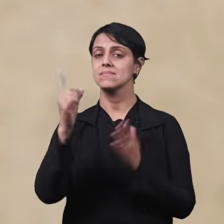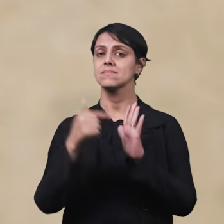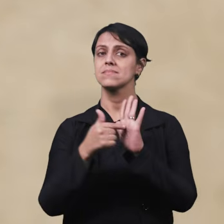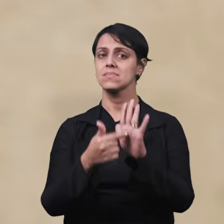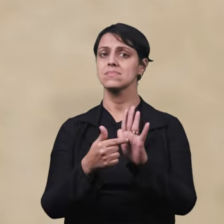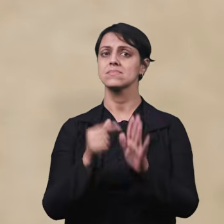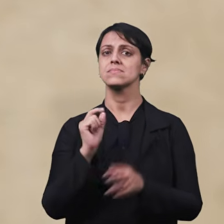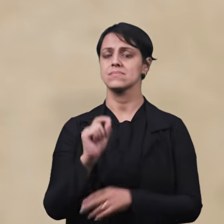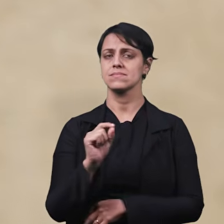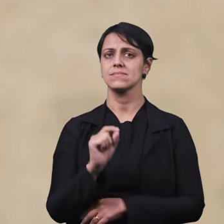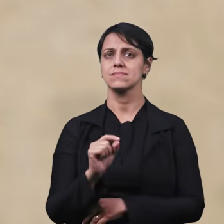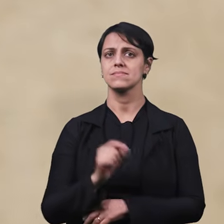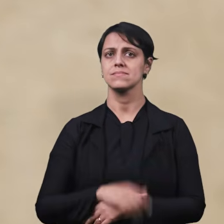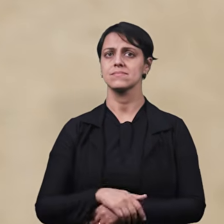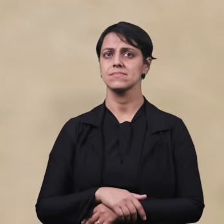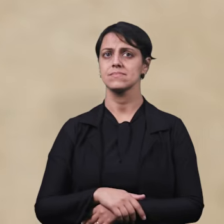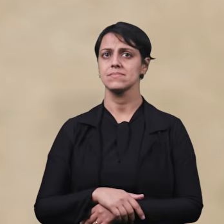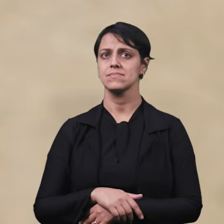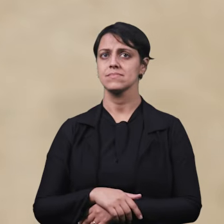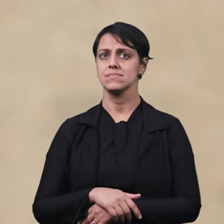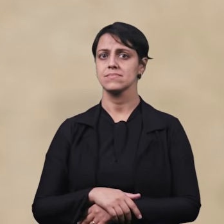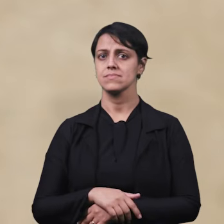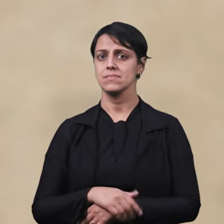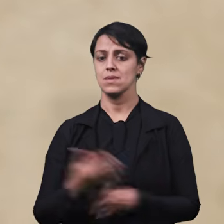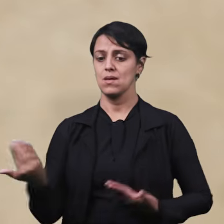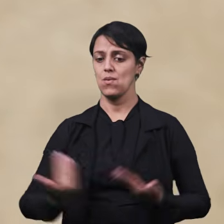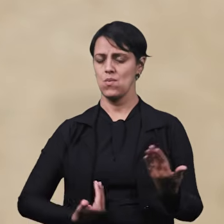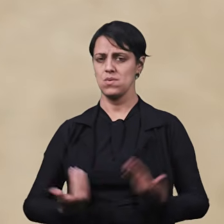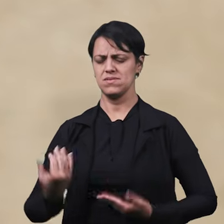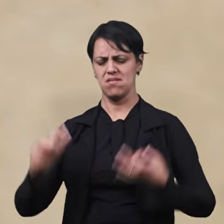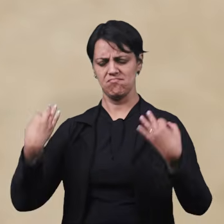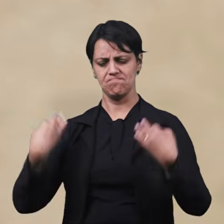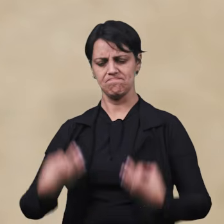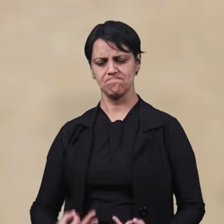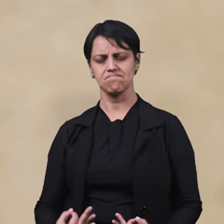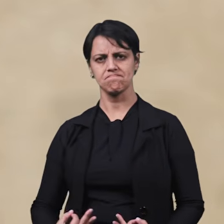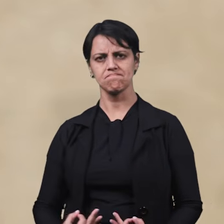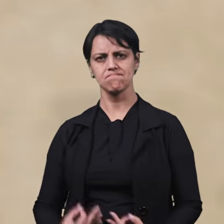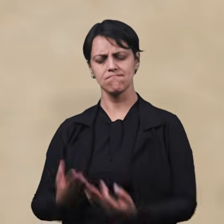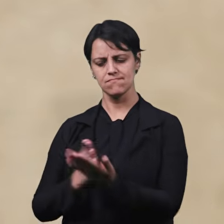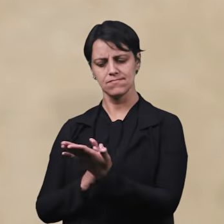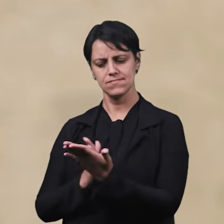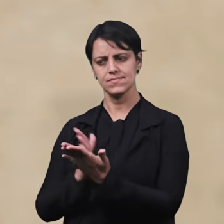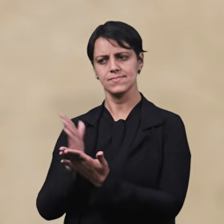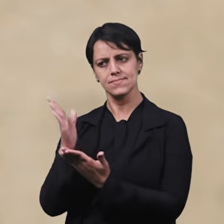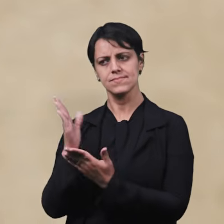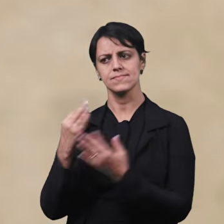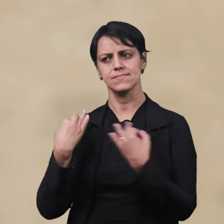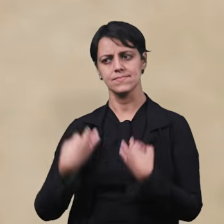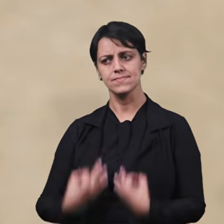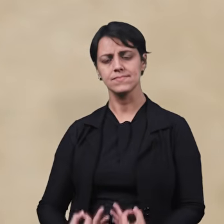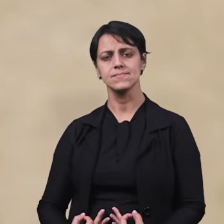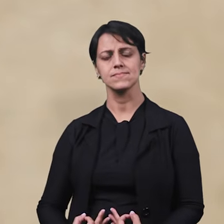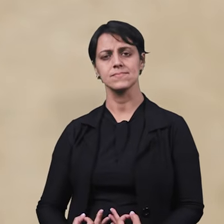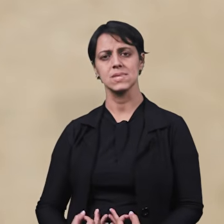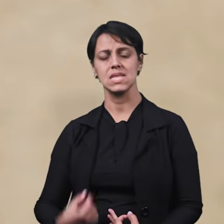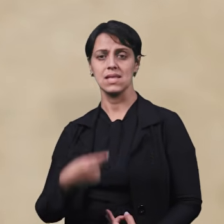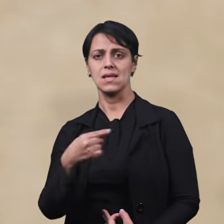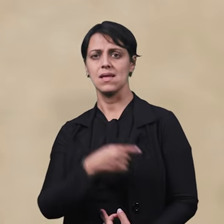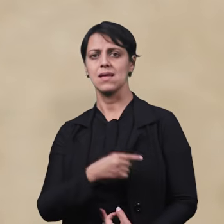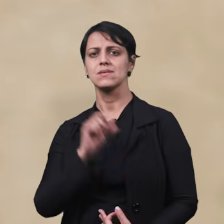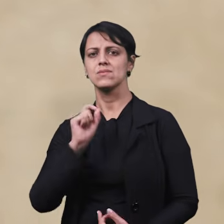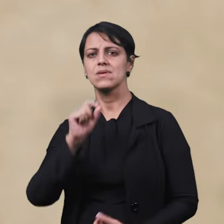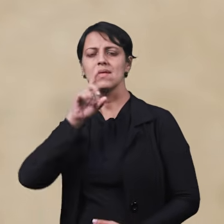ensina que os que são perfeitos em seu caminho, os que se mantêm neste caminho de retidão,